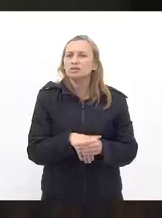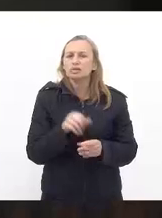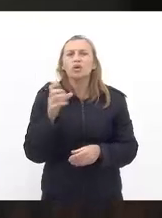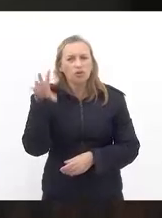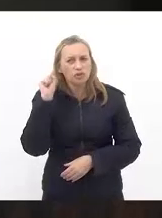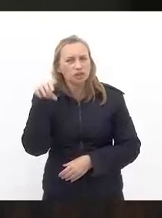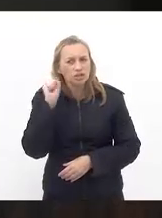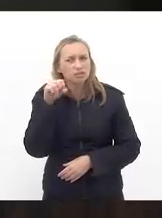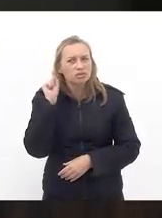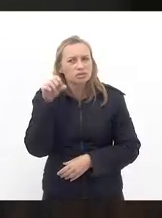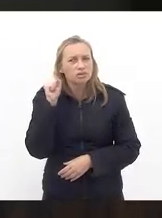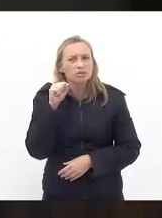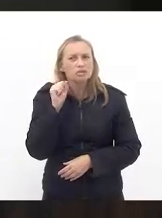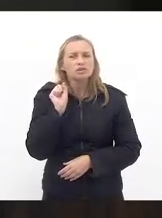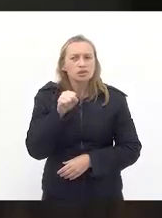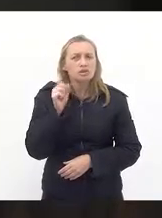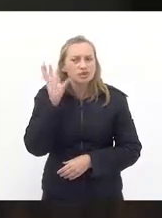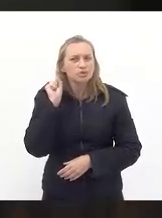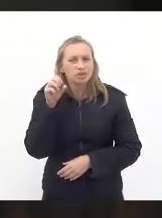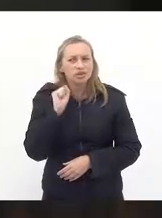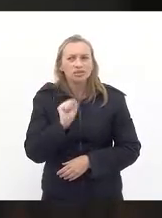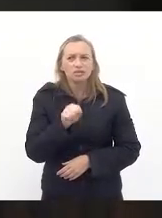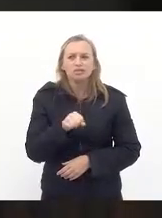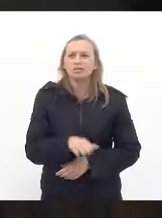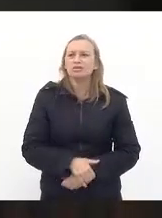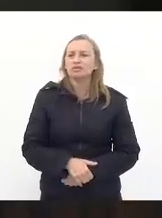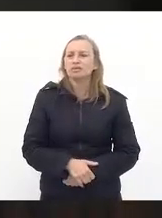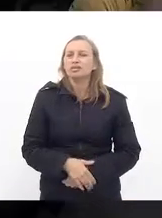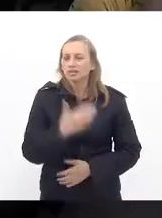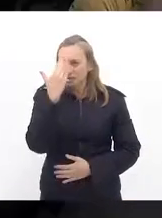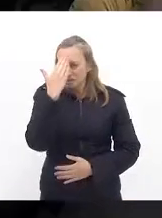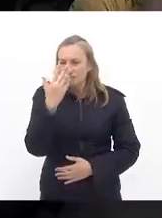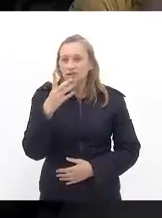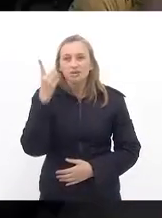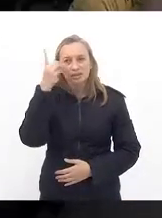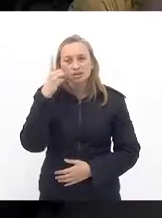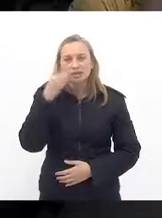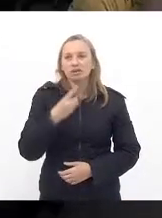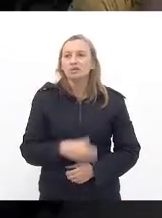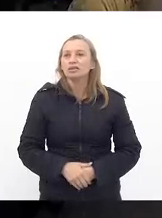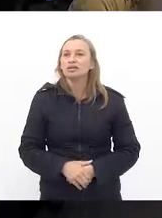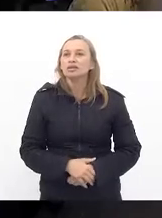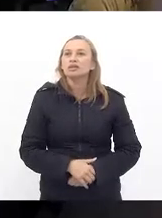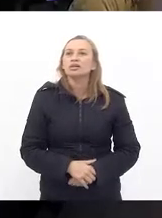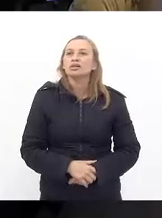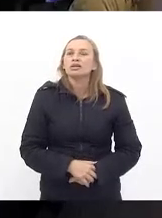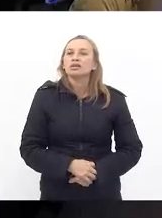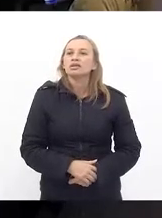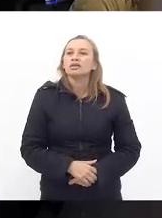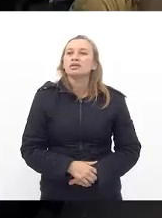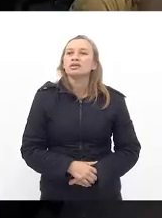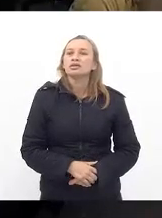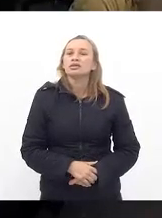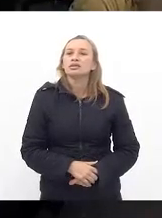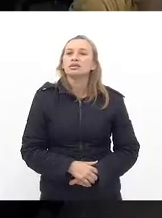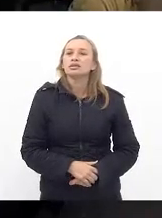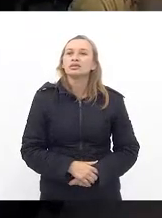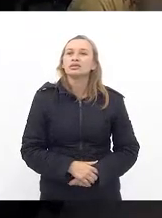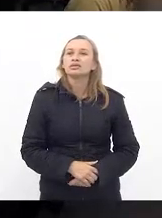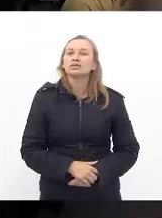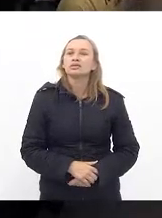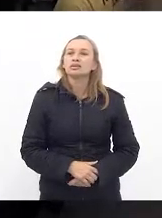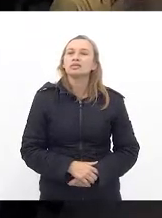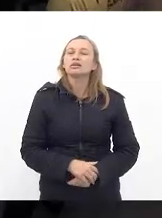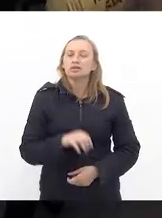ouvimos ouvimos sem caiu Obrigada Deputado está consignado